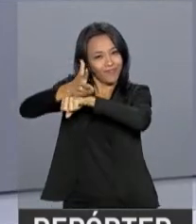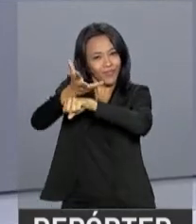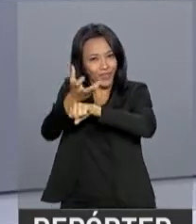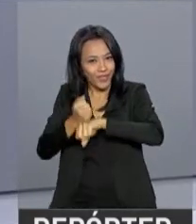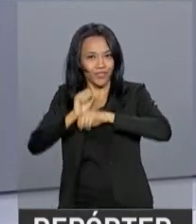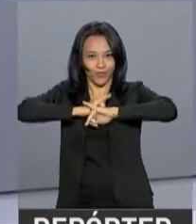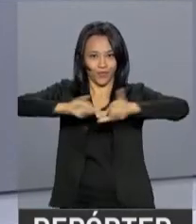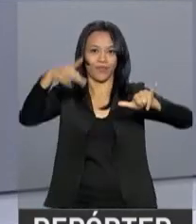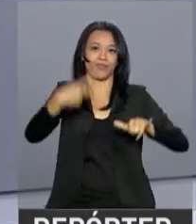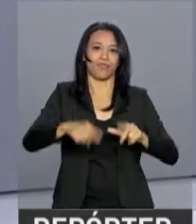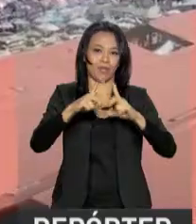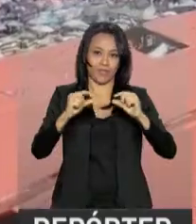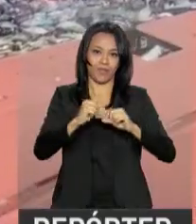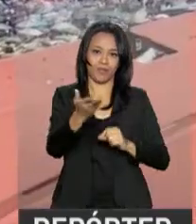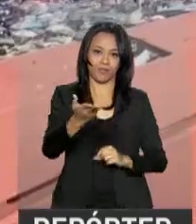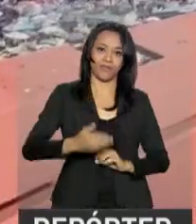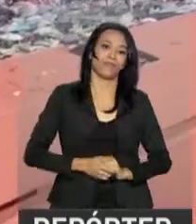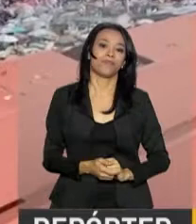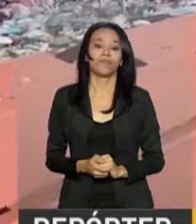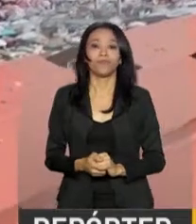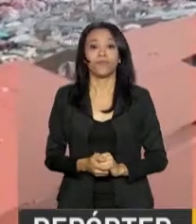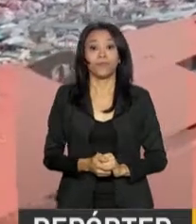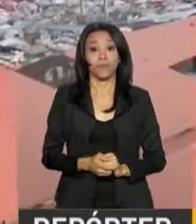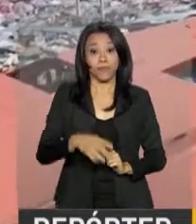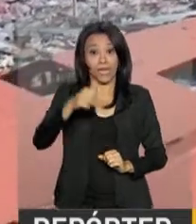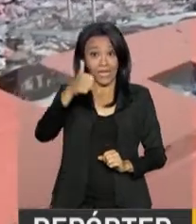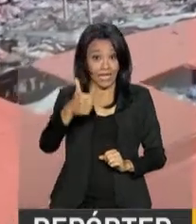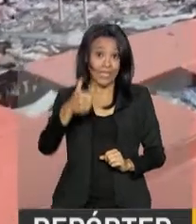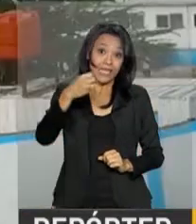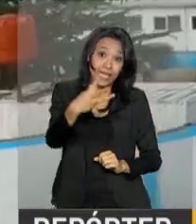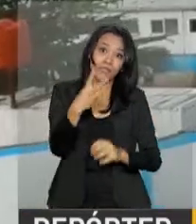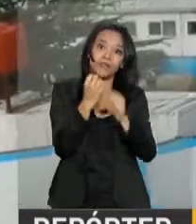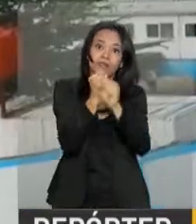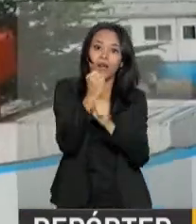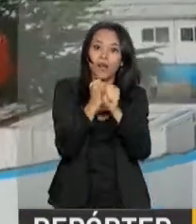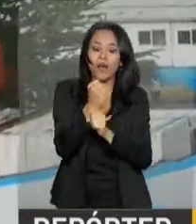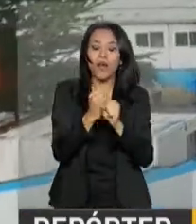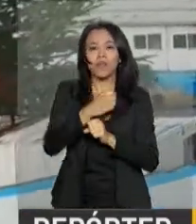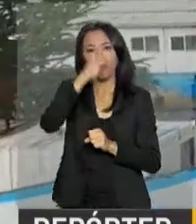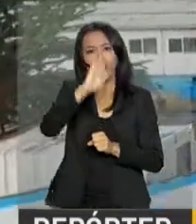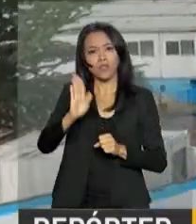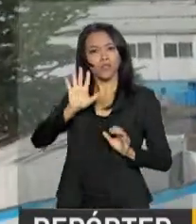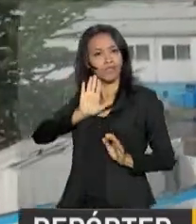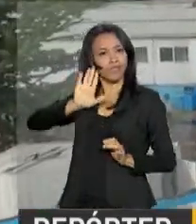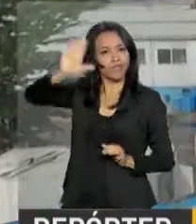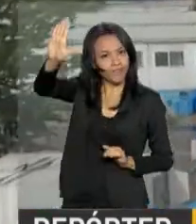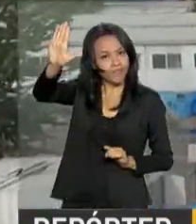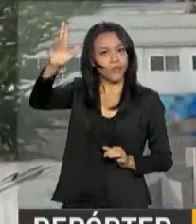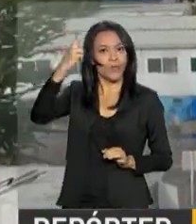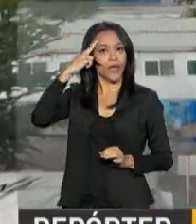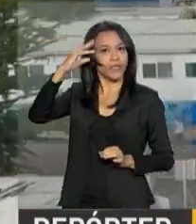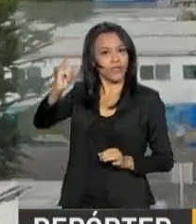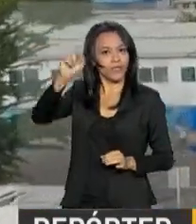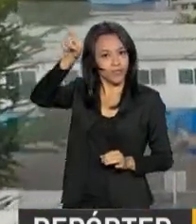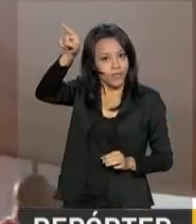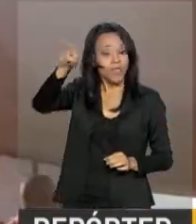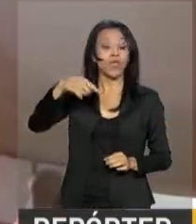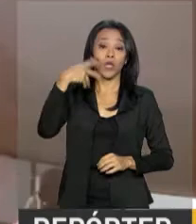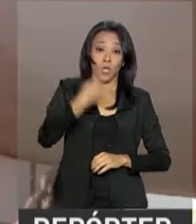brasília 13 anos do brasil no haiti durante esse período o brasil foi responsável